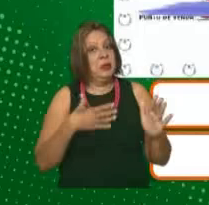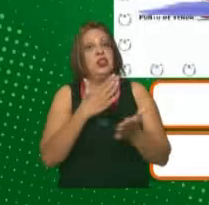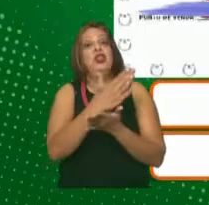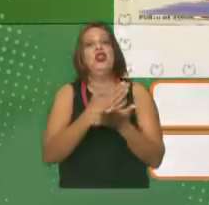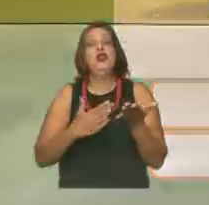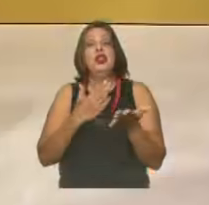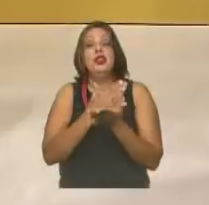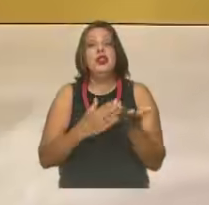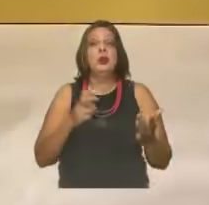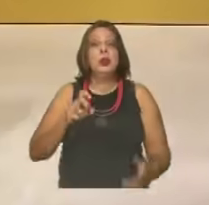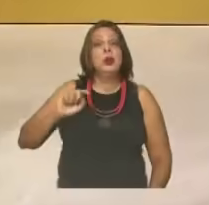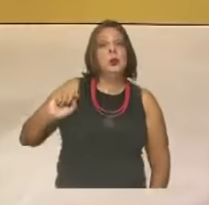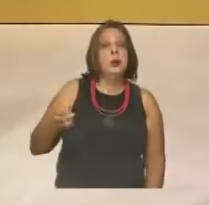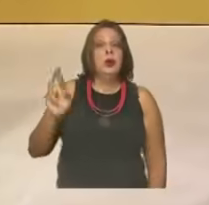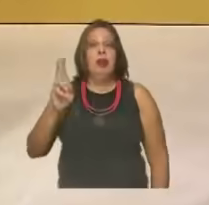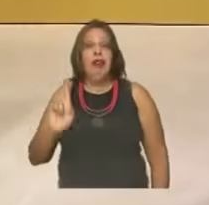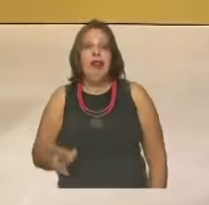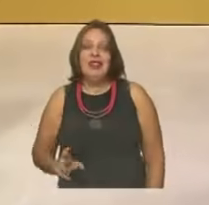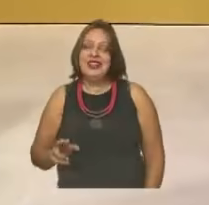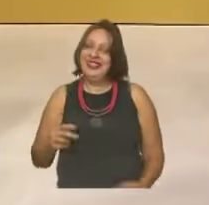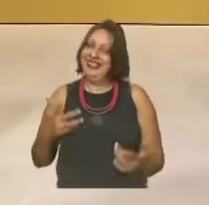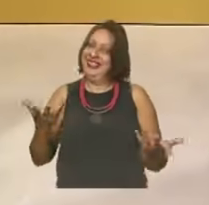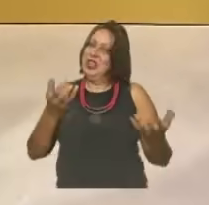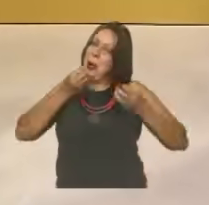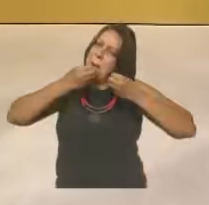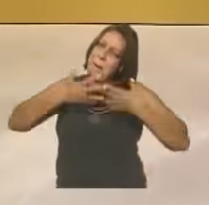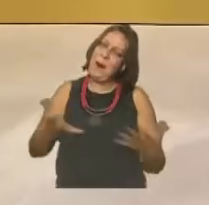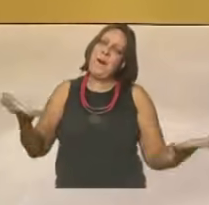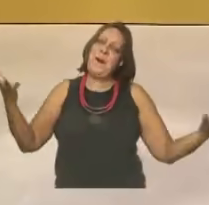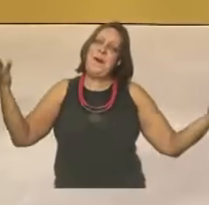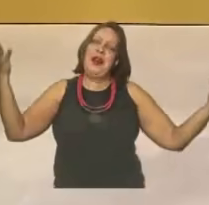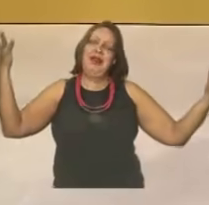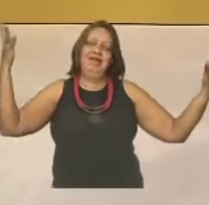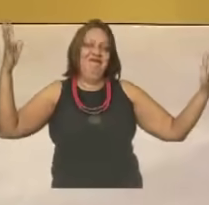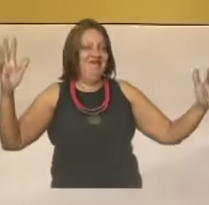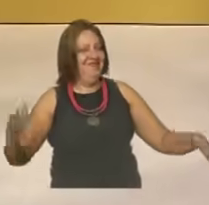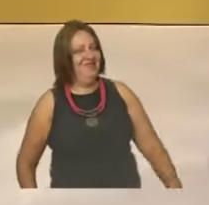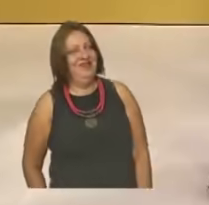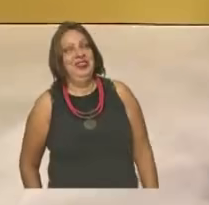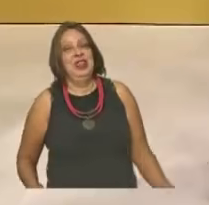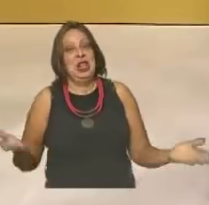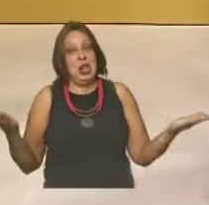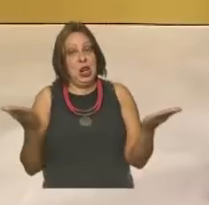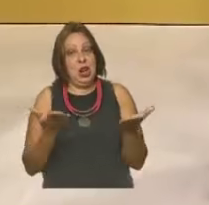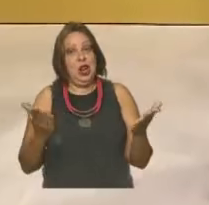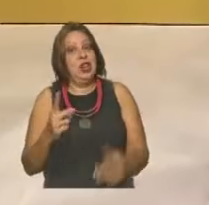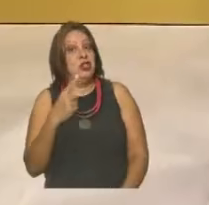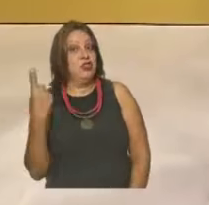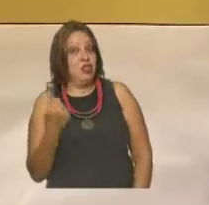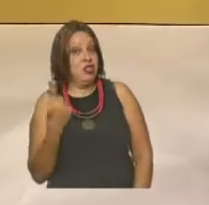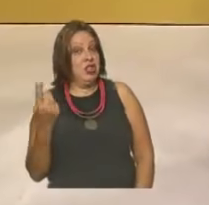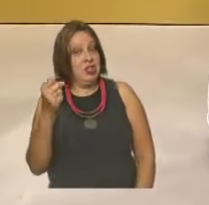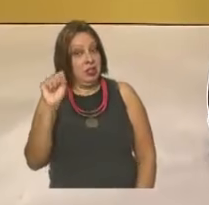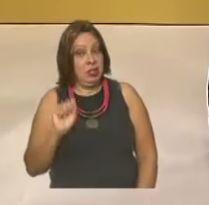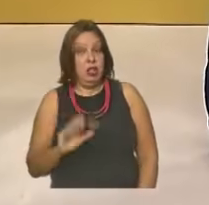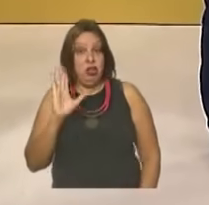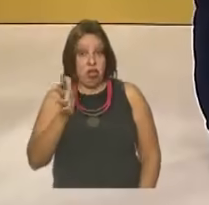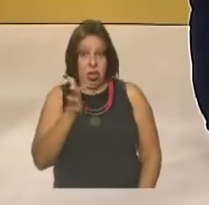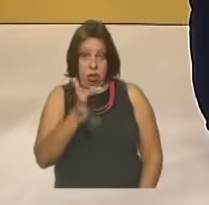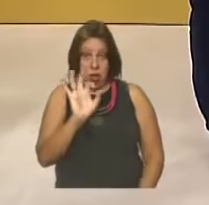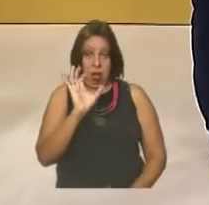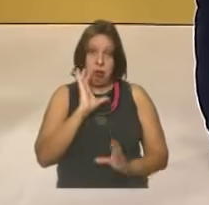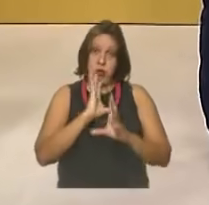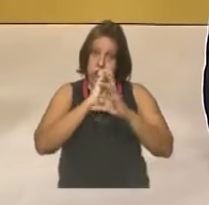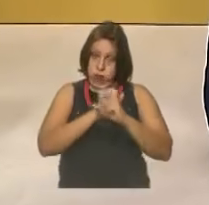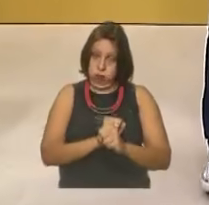aí de R$5.000. Ê, coisa boa! Vamos agora pro Gira? Nós já fizemos aí o sorteio de 10